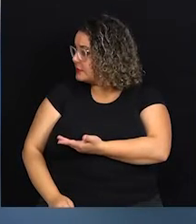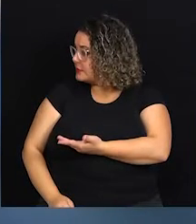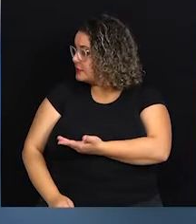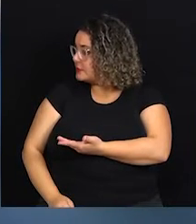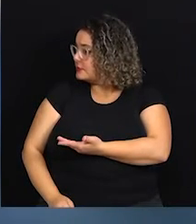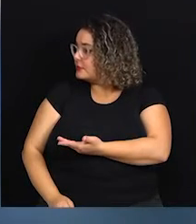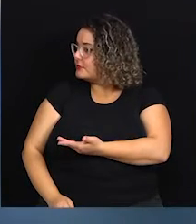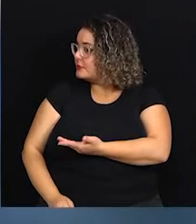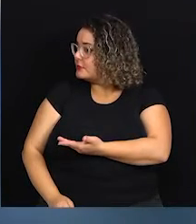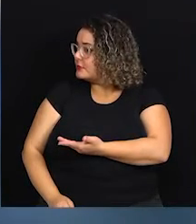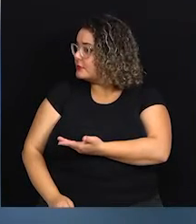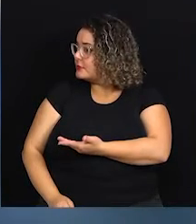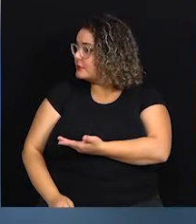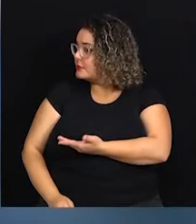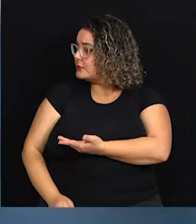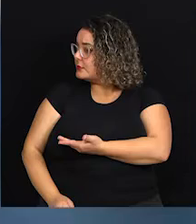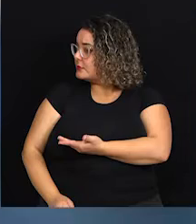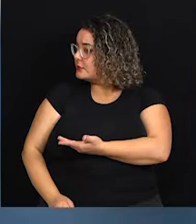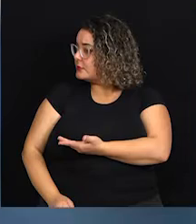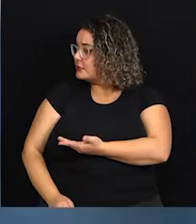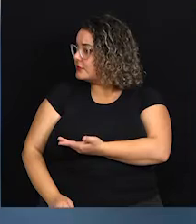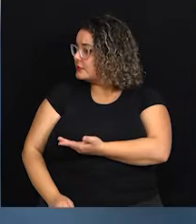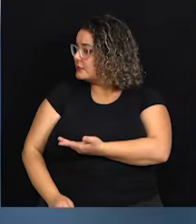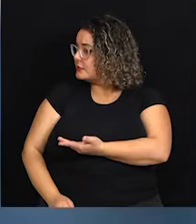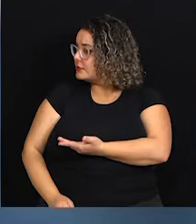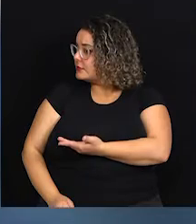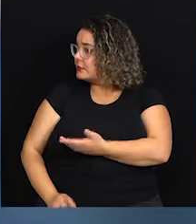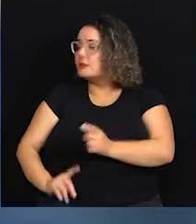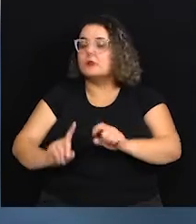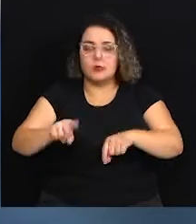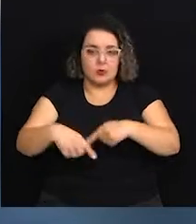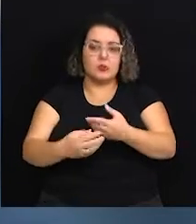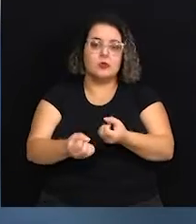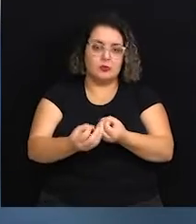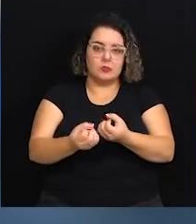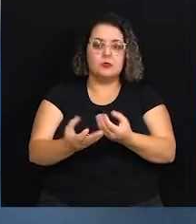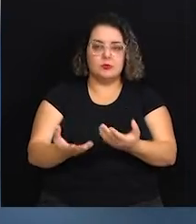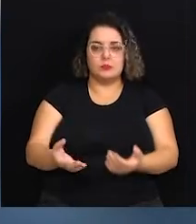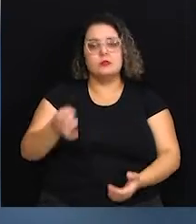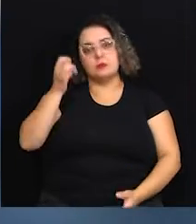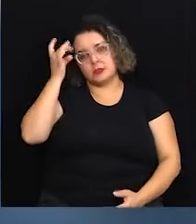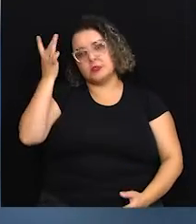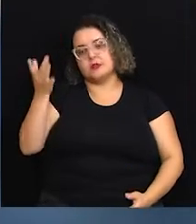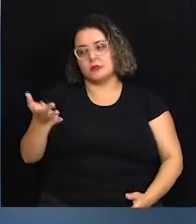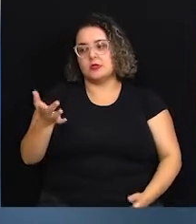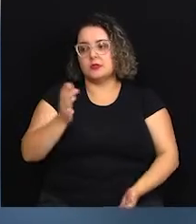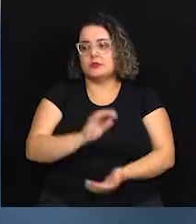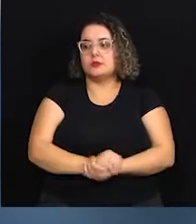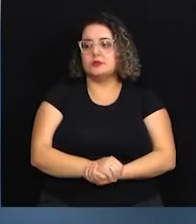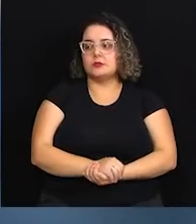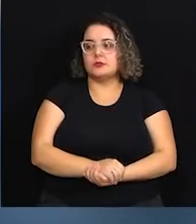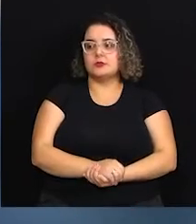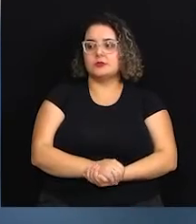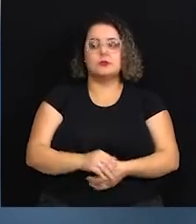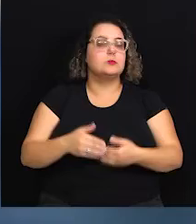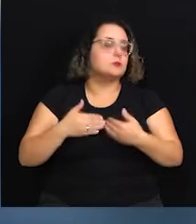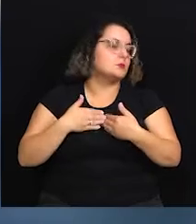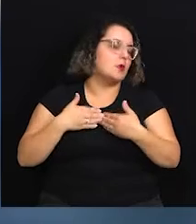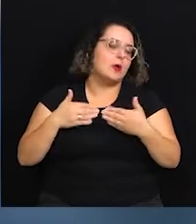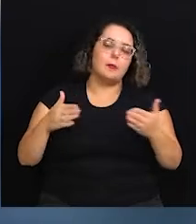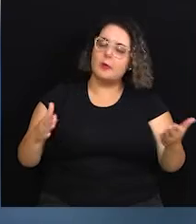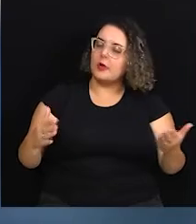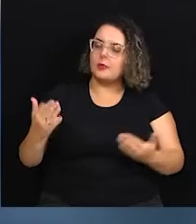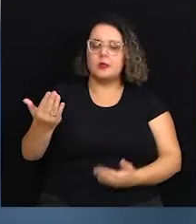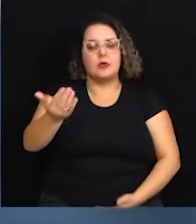07-346-939, e ao contrário 51, e os outros dados, né? Daí você passaria, fica mais fácil. Estamos super abertos para